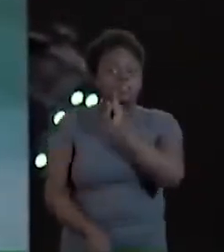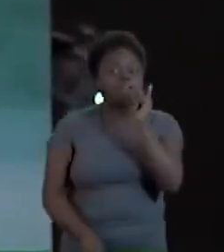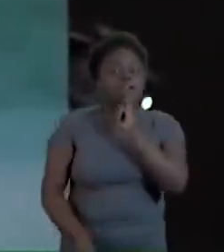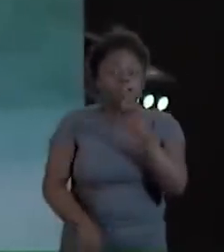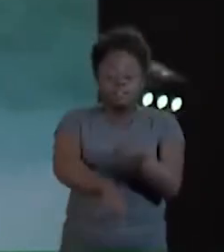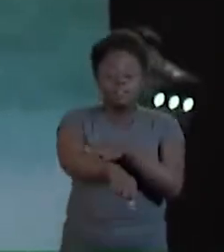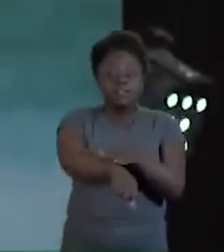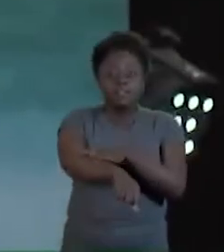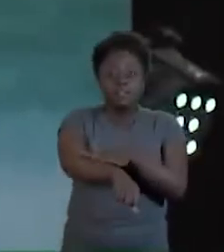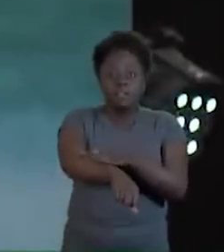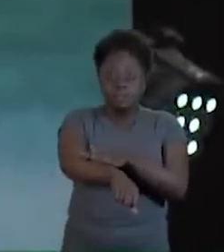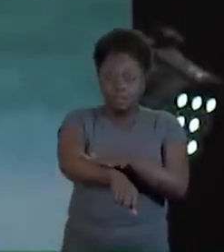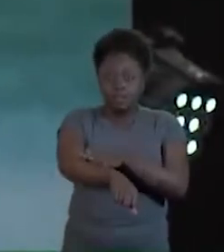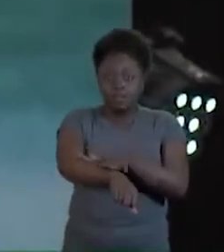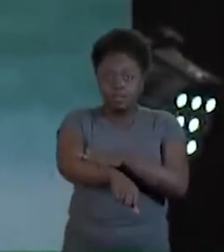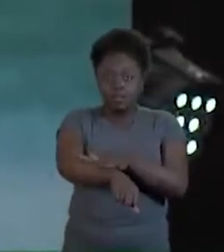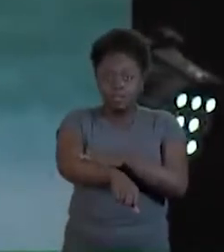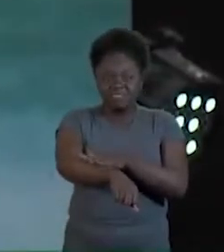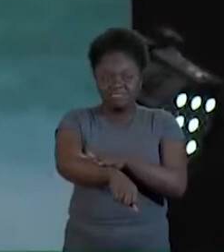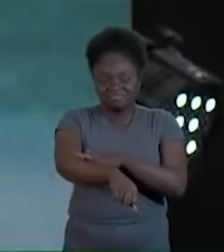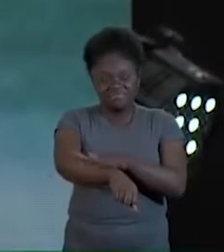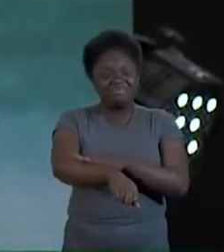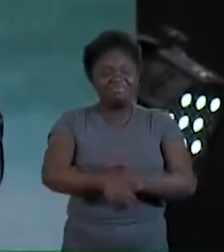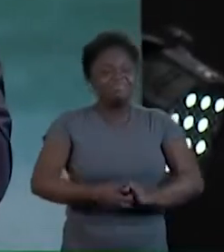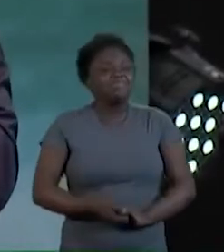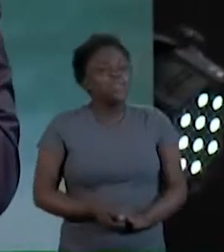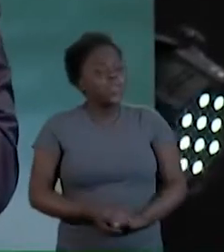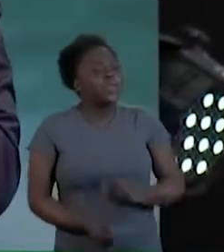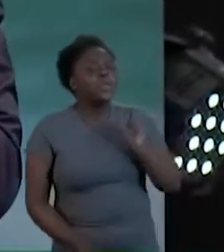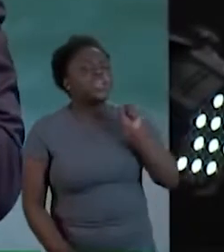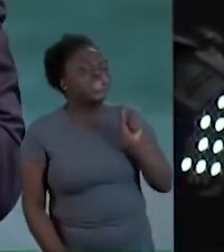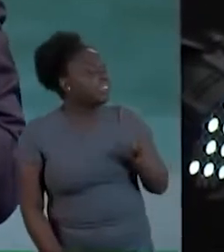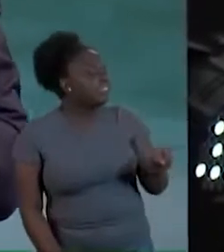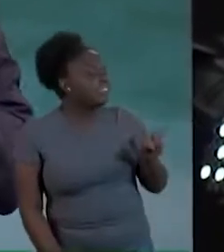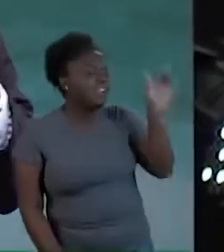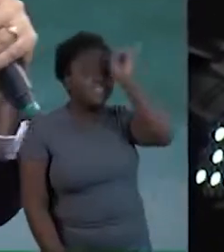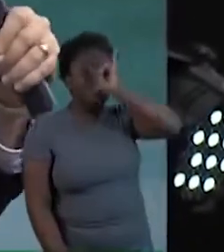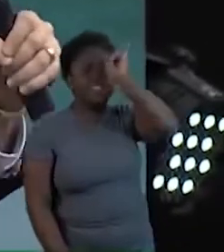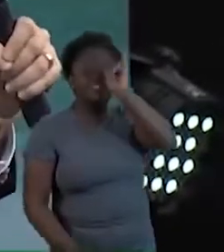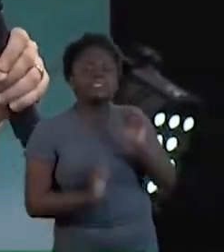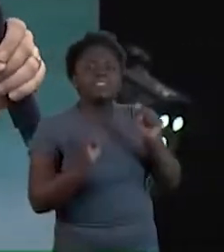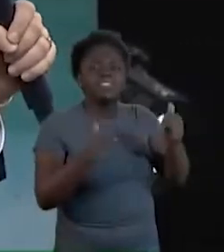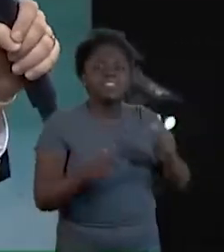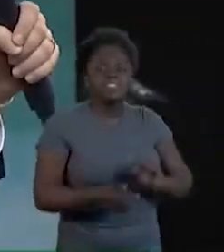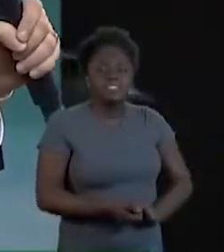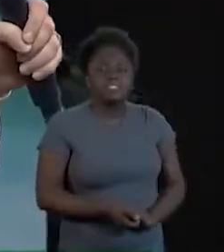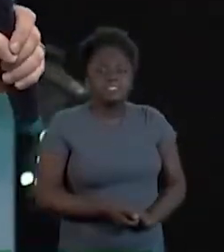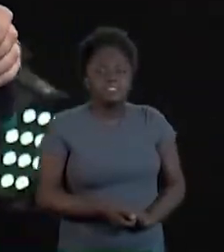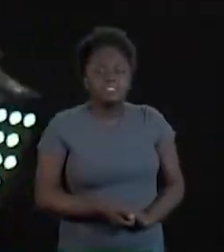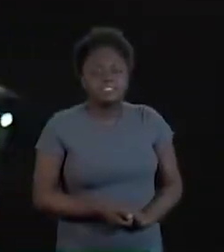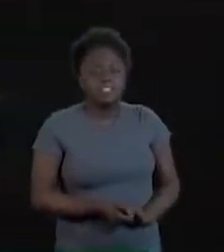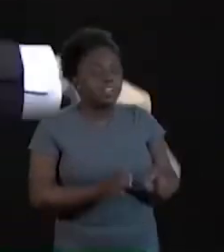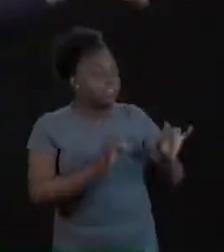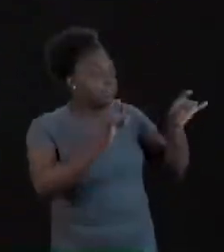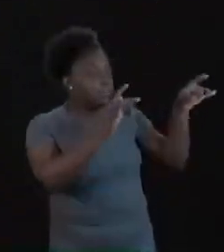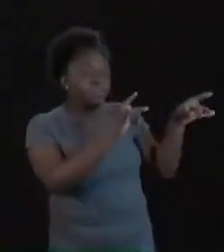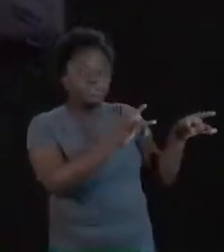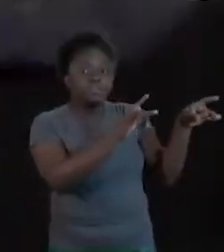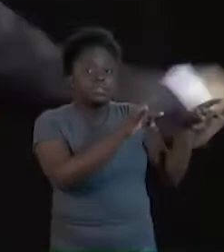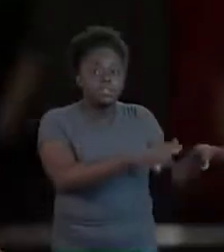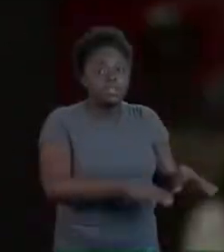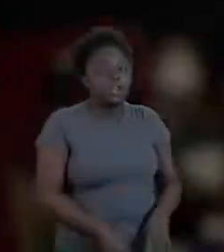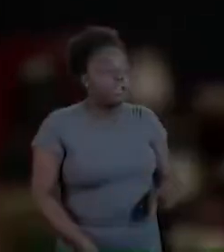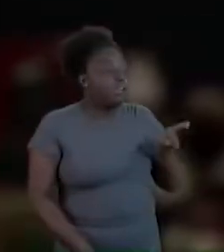de Cocó. O que é que o sonso idiota fez? Rompeu com o cara que tinha